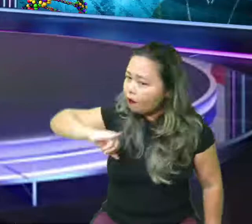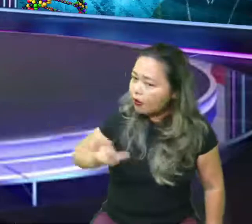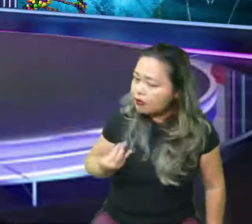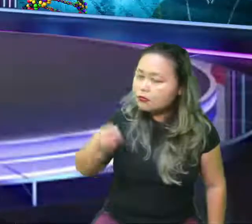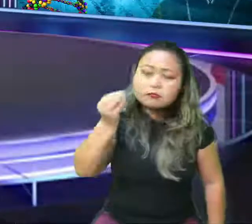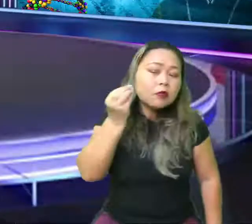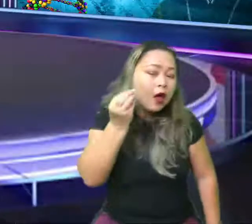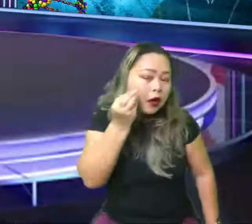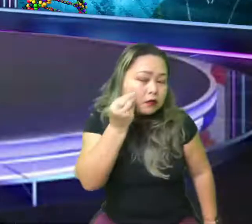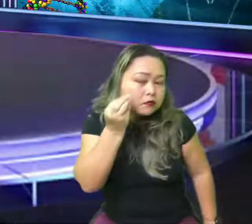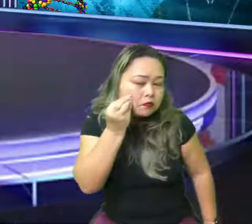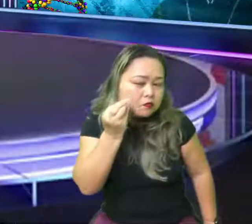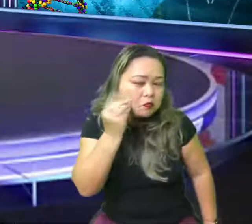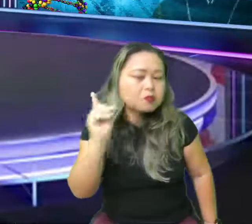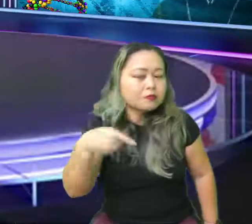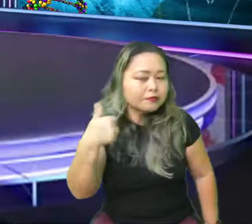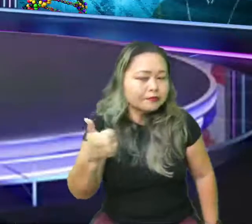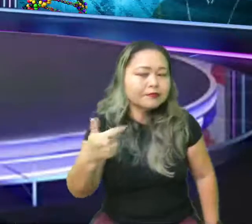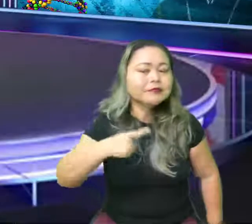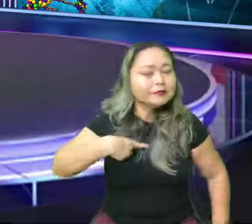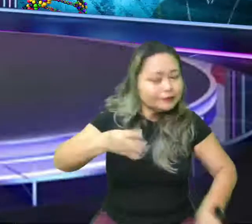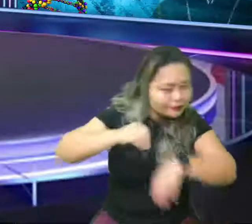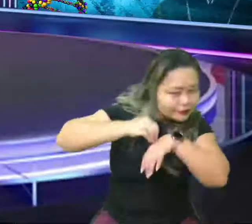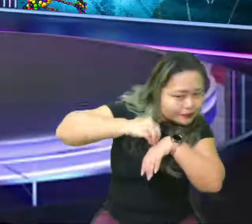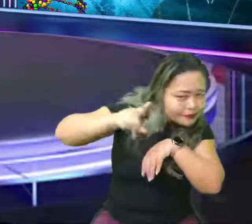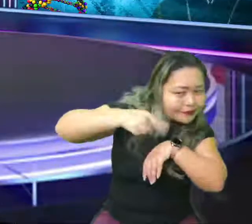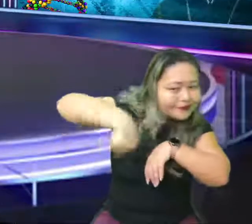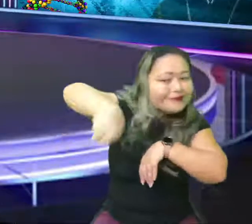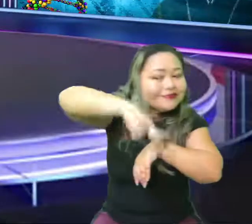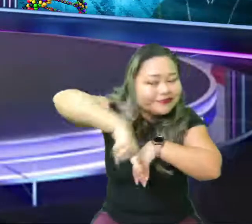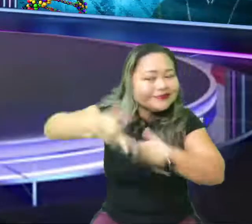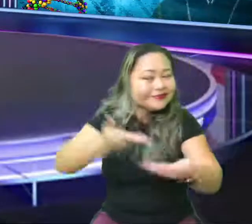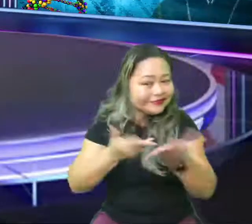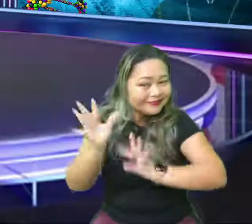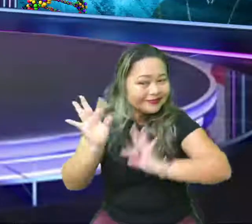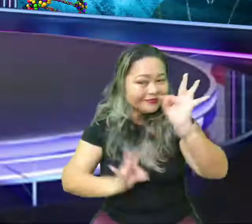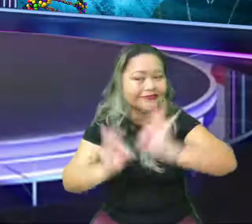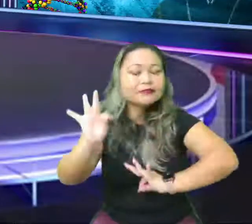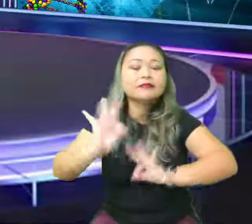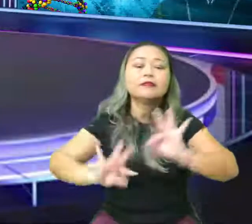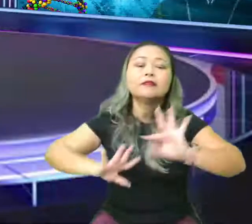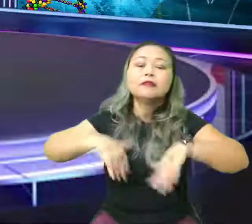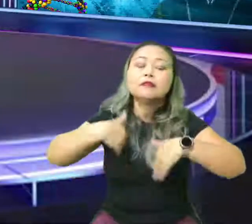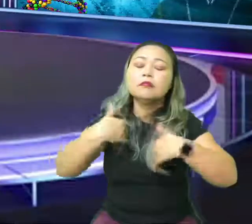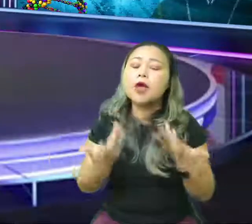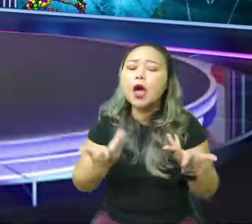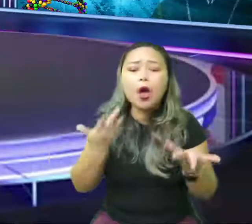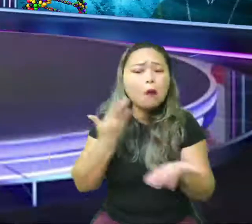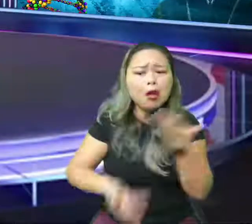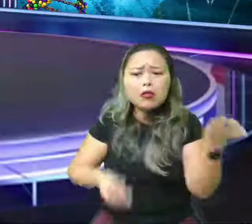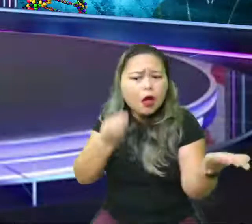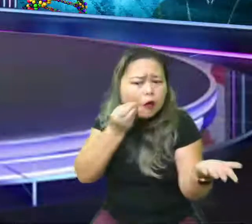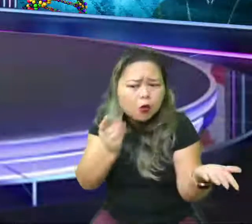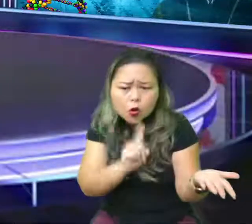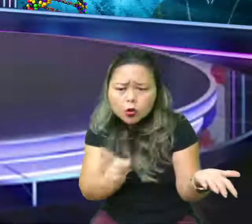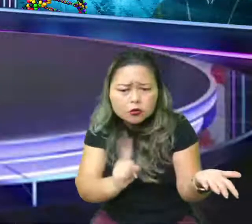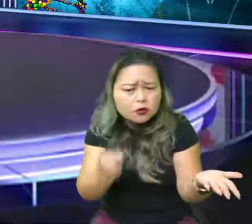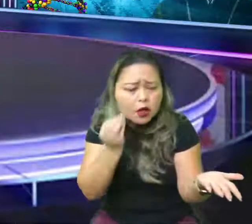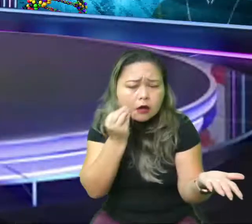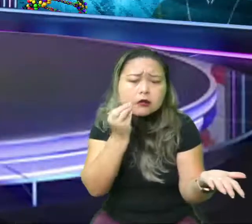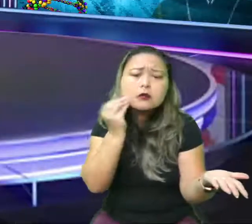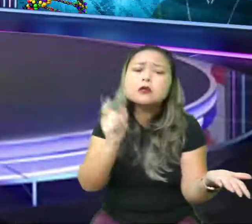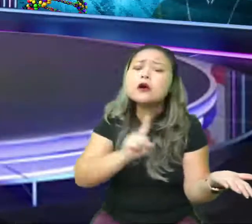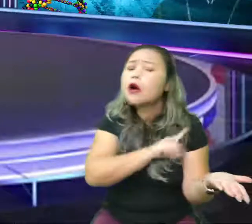as oportunidades, tá, galera? Fica aí a dica para você da mediação tecnológica. Então, ele não perdeu essa